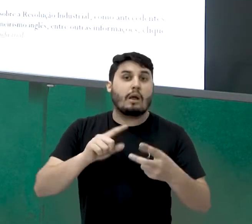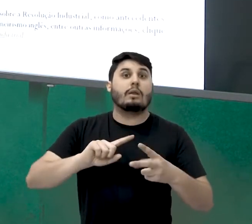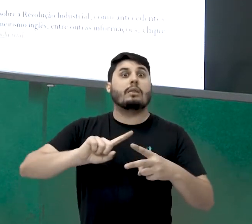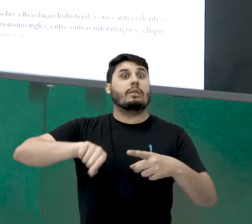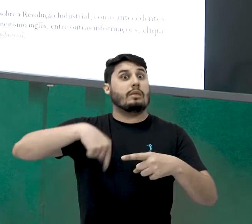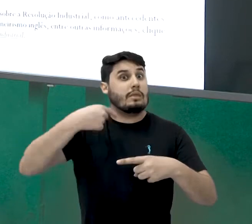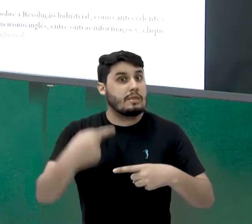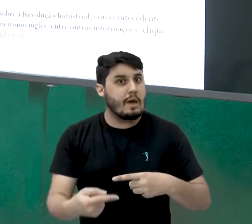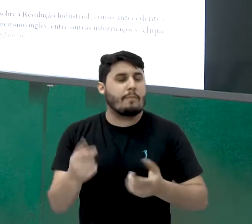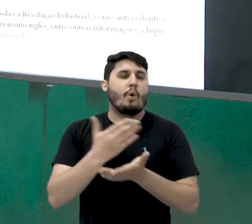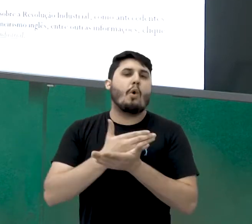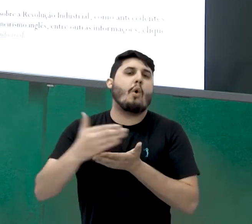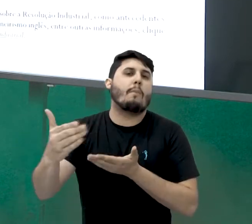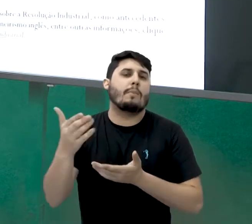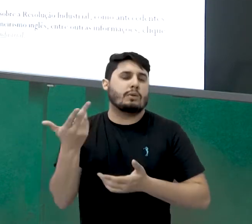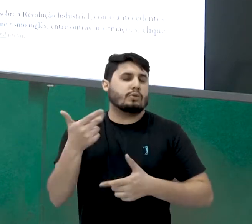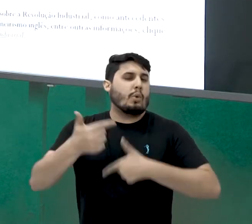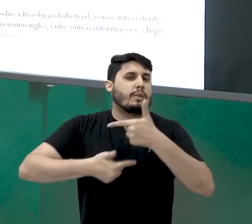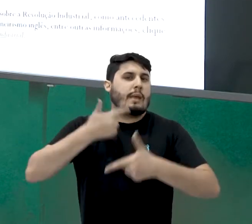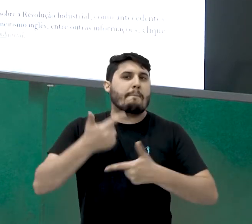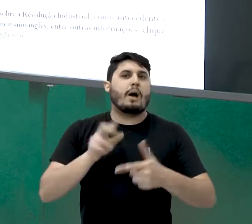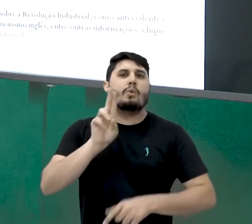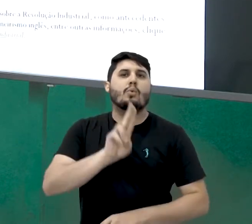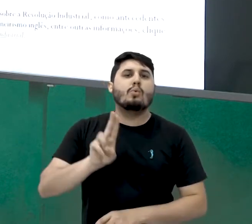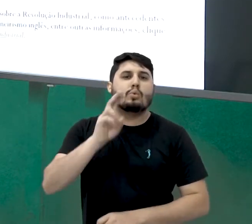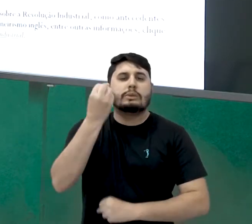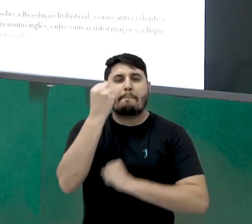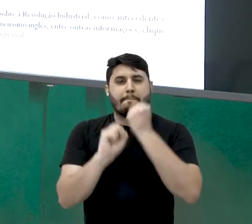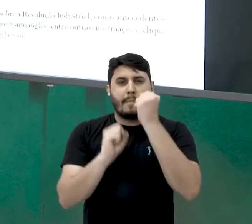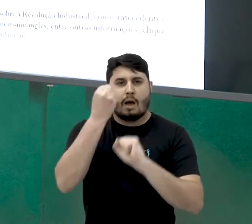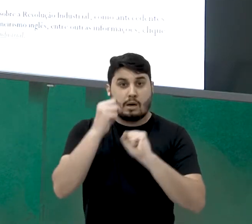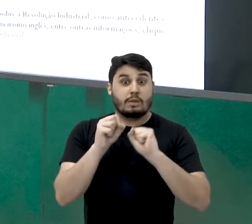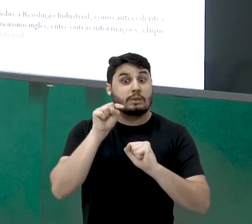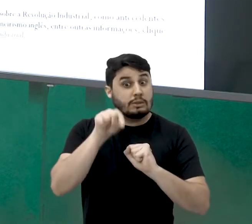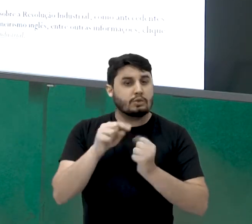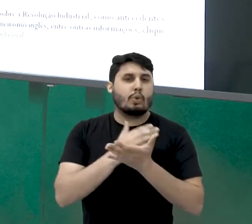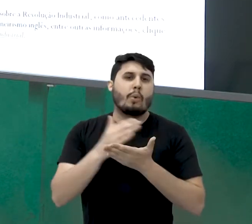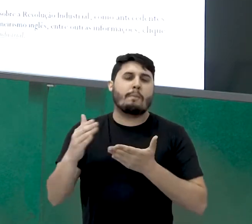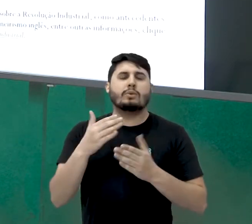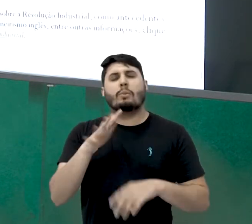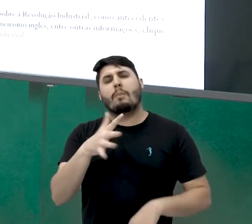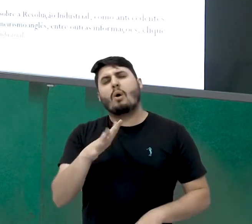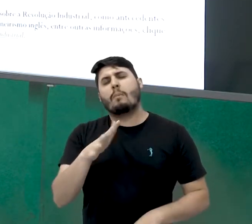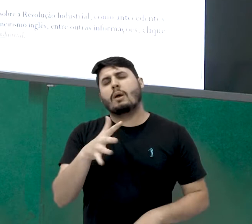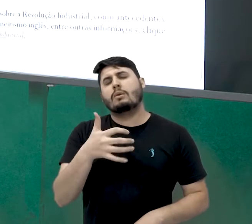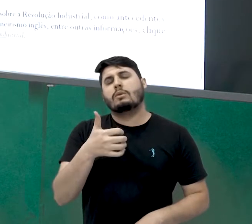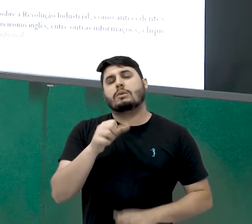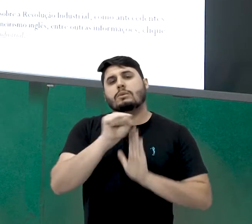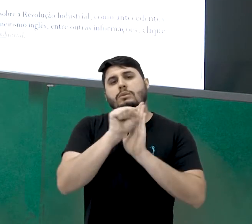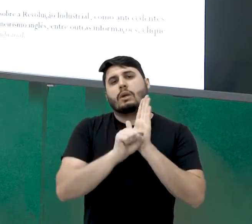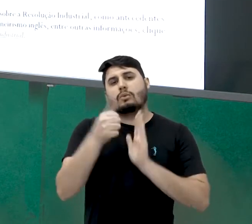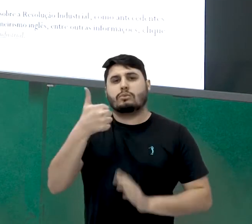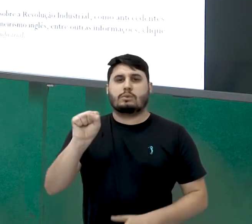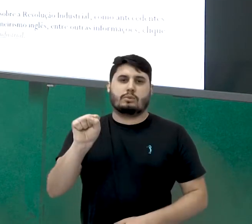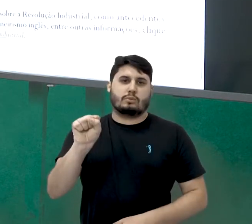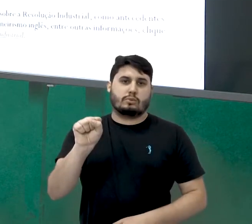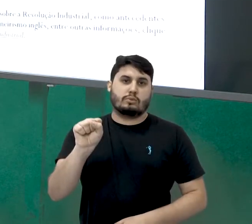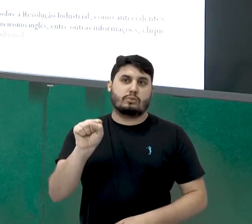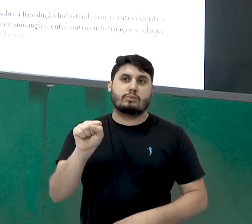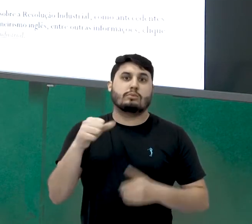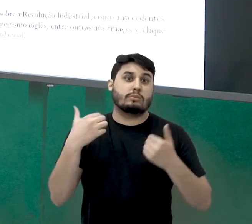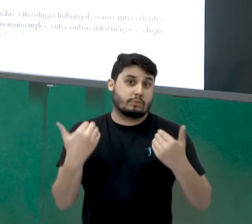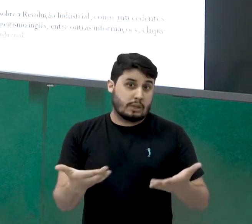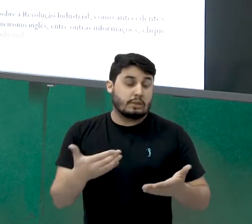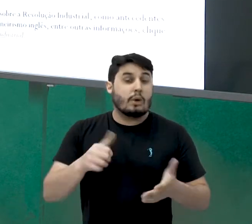dita, certo? Que isso acontece, como eu disse, na segunda metade do século XVIII, como nós temos aqui, certo? Essa primeira